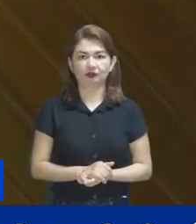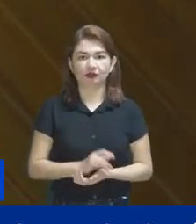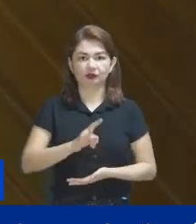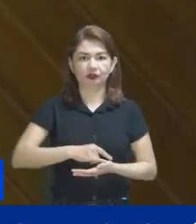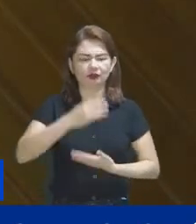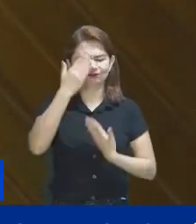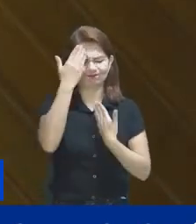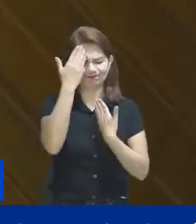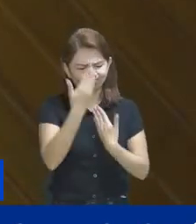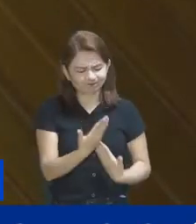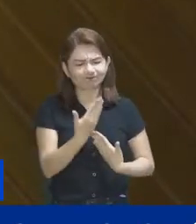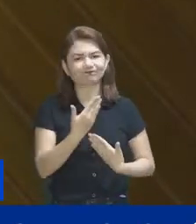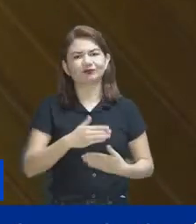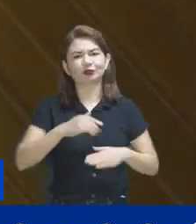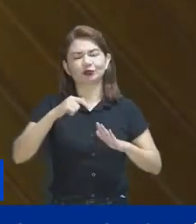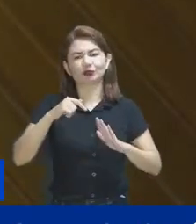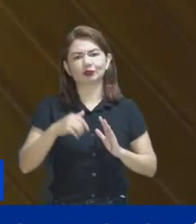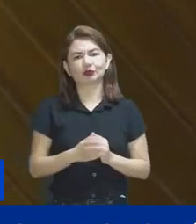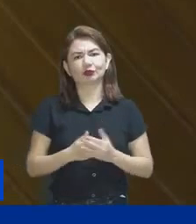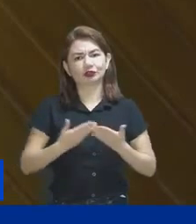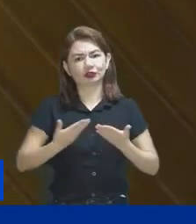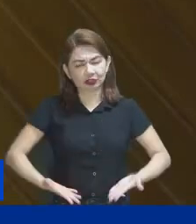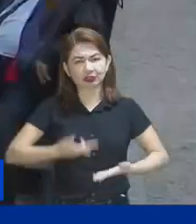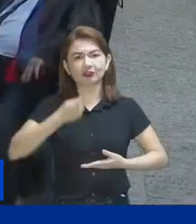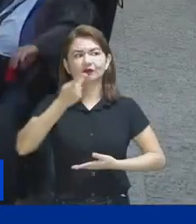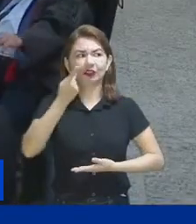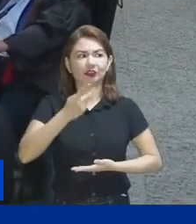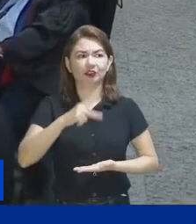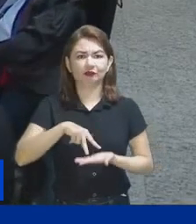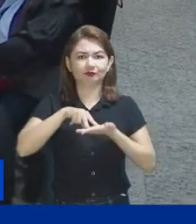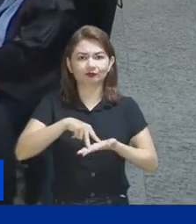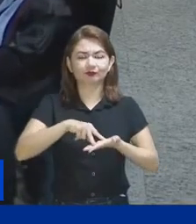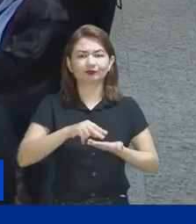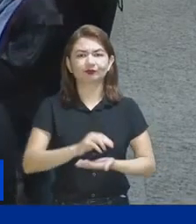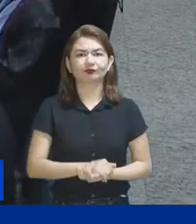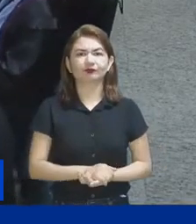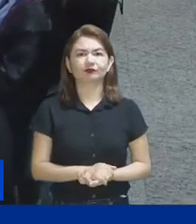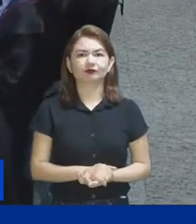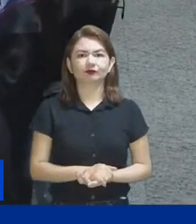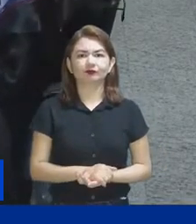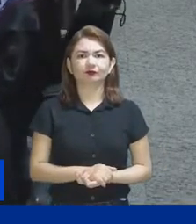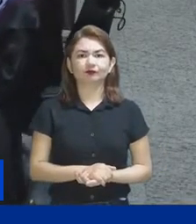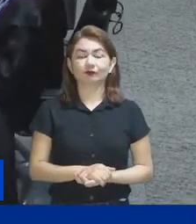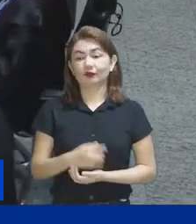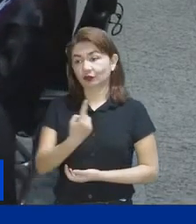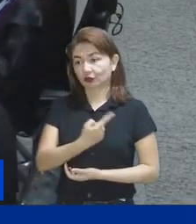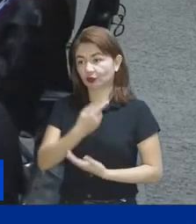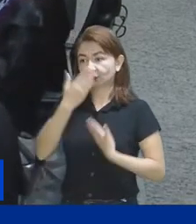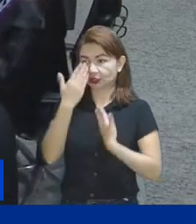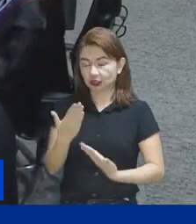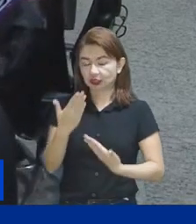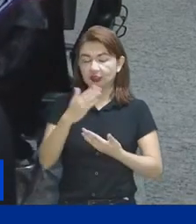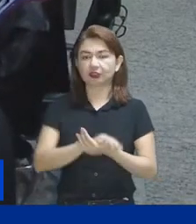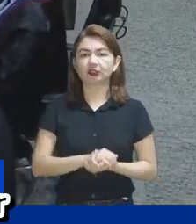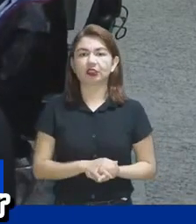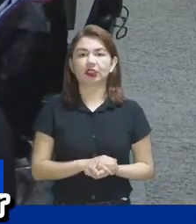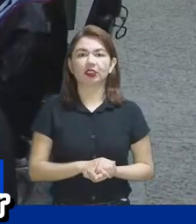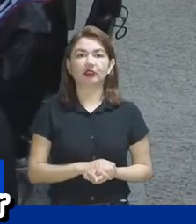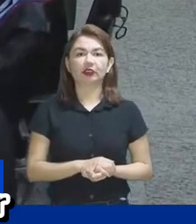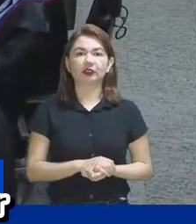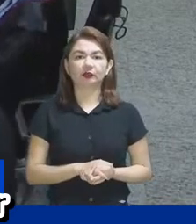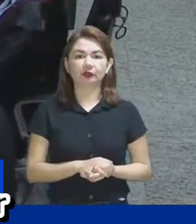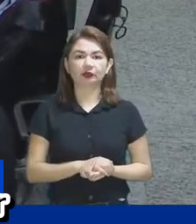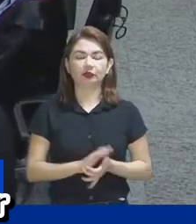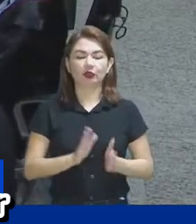agradeço enormemente a oportunidade de estar sustentando. Quando nós aqui agradecemos pelo cumprimento